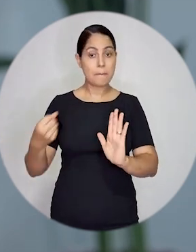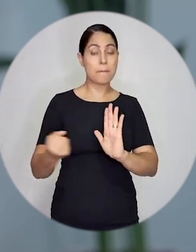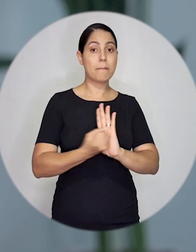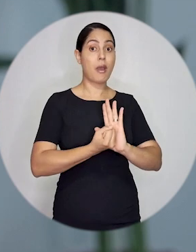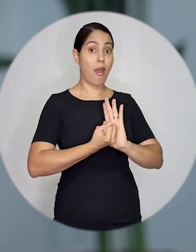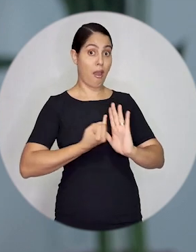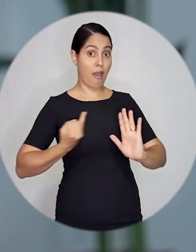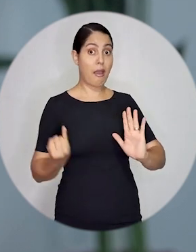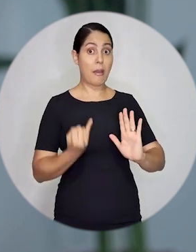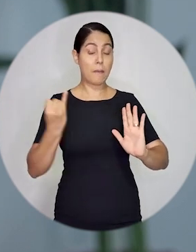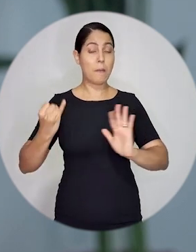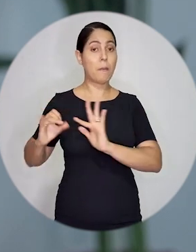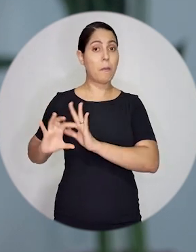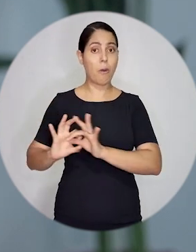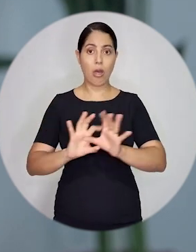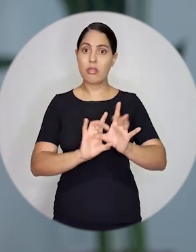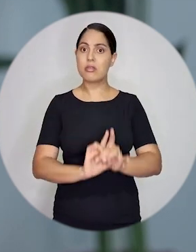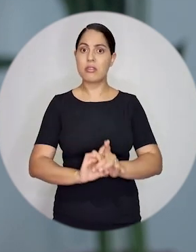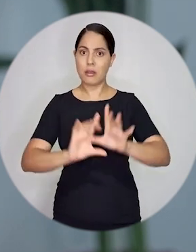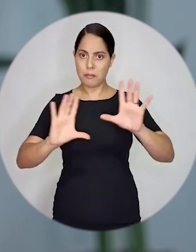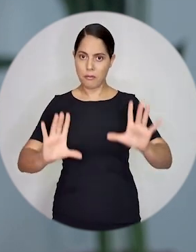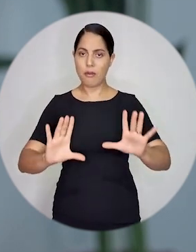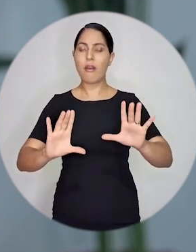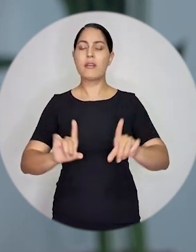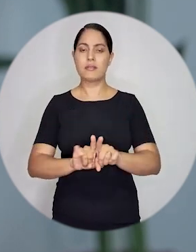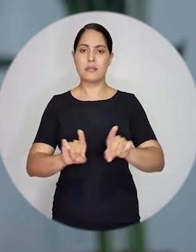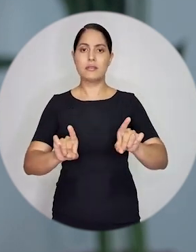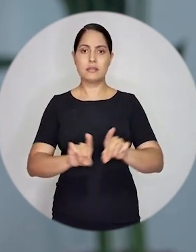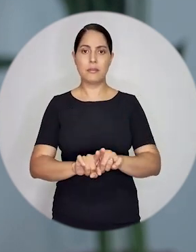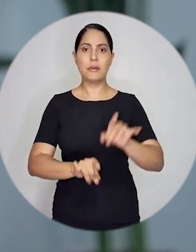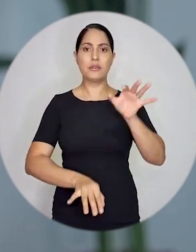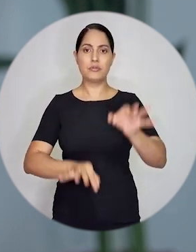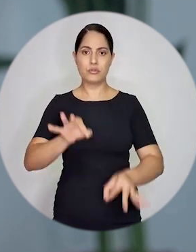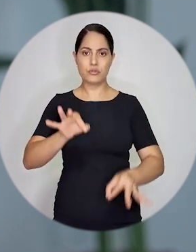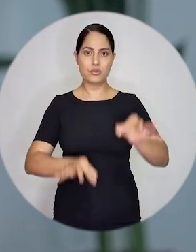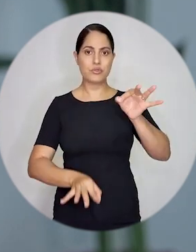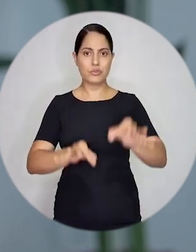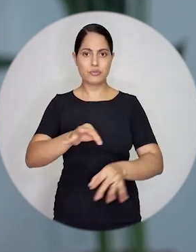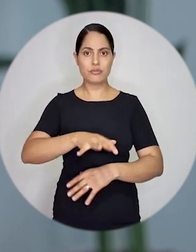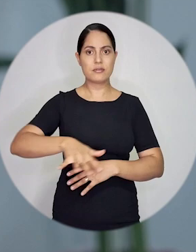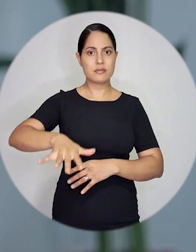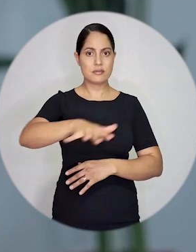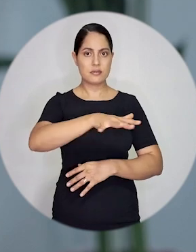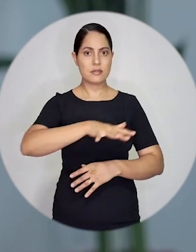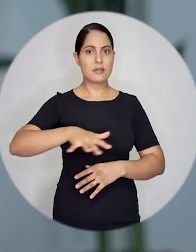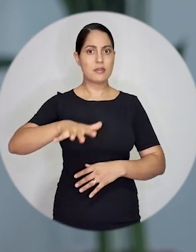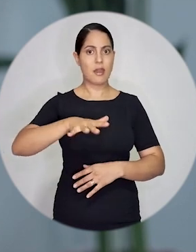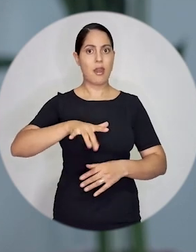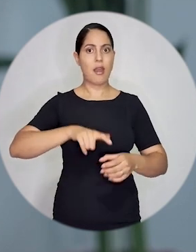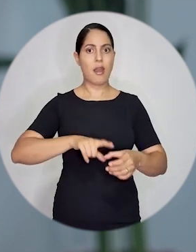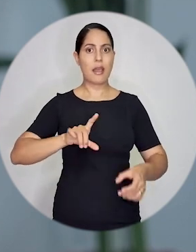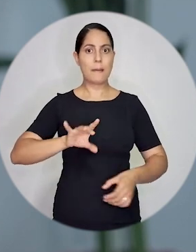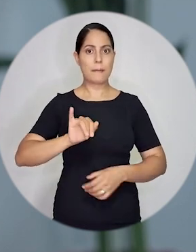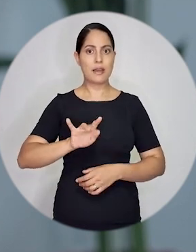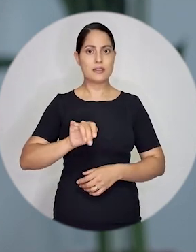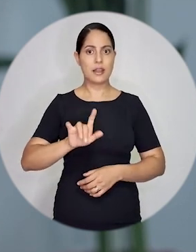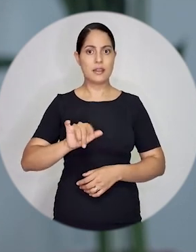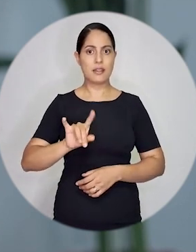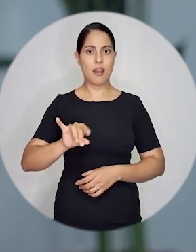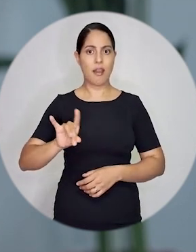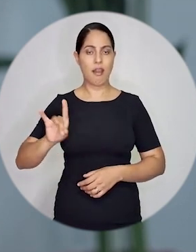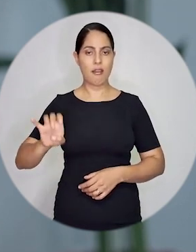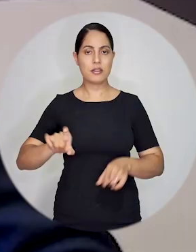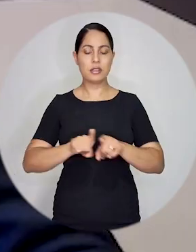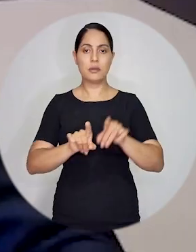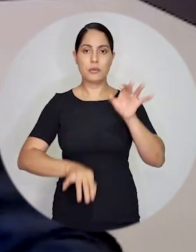marco significativo em prol da democracia, da imparcialidade judiciária e do pleno exercício do direito de defesa